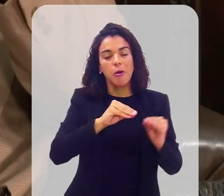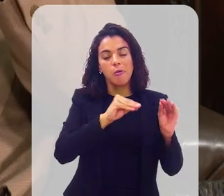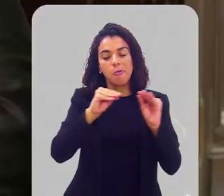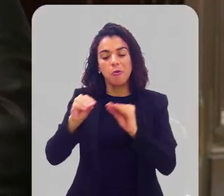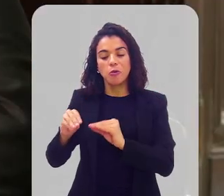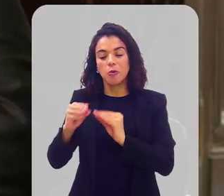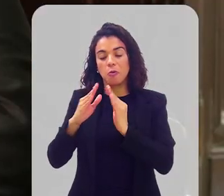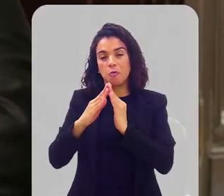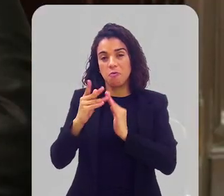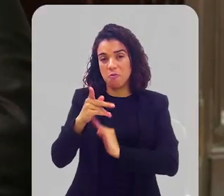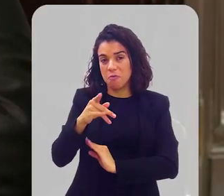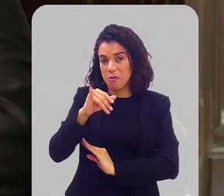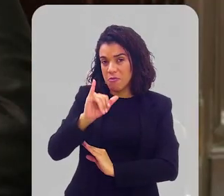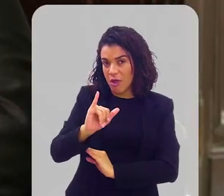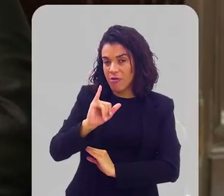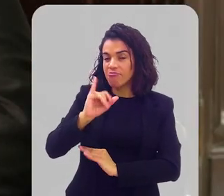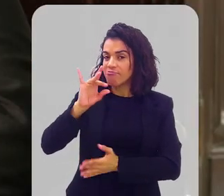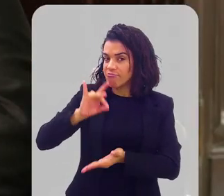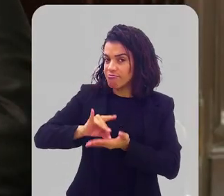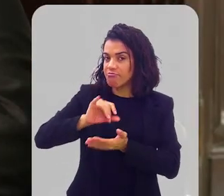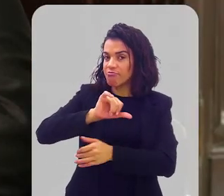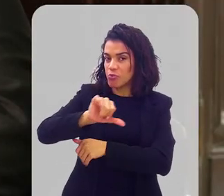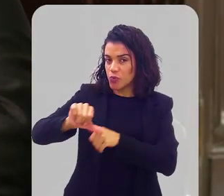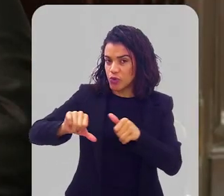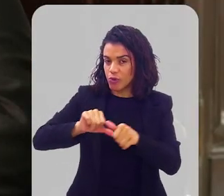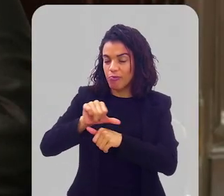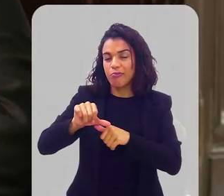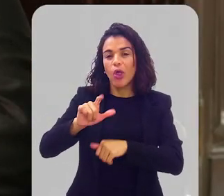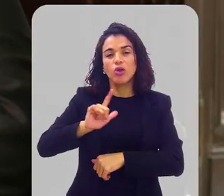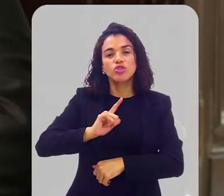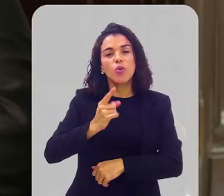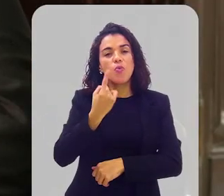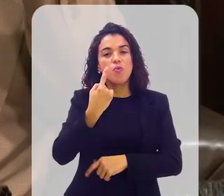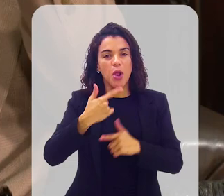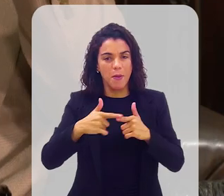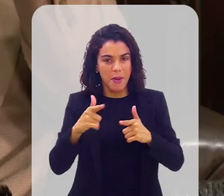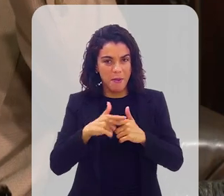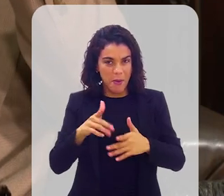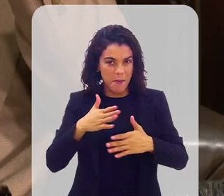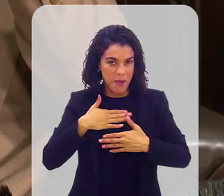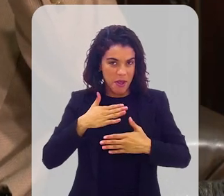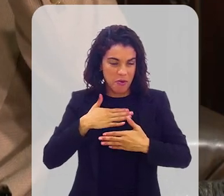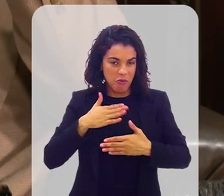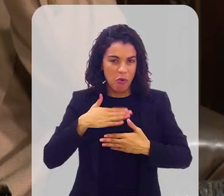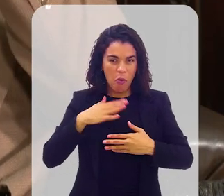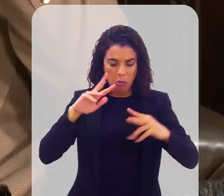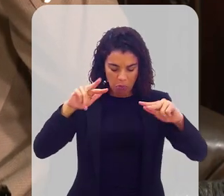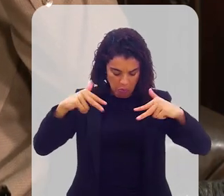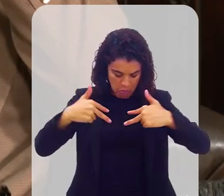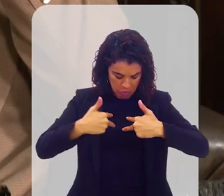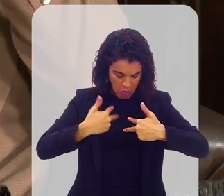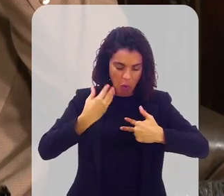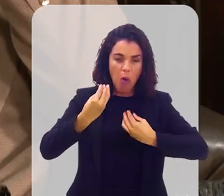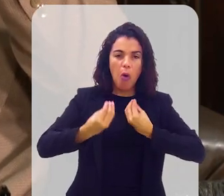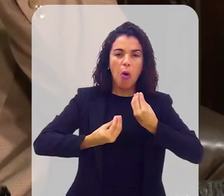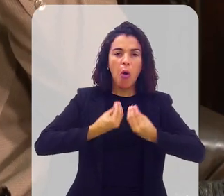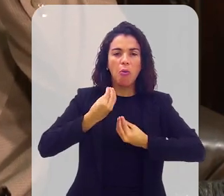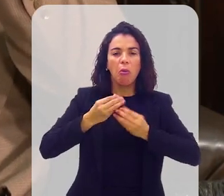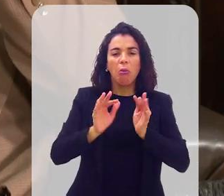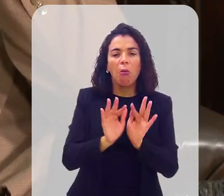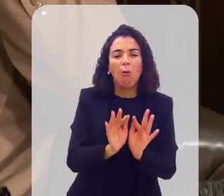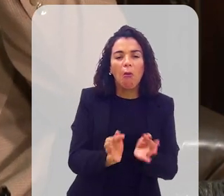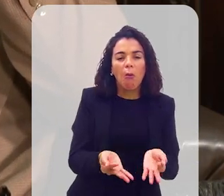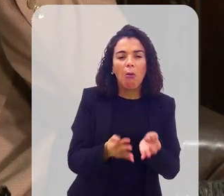tarde eu vou morar com meu pai e as coisas, elas realmente mudam. E eu tinha um problema comigo. Como eu me achava